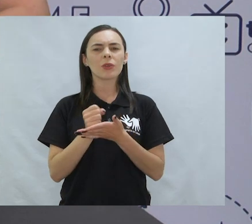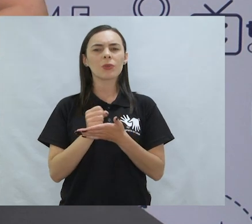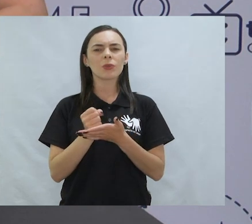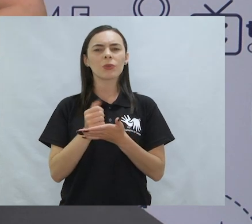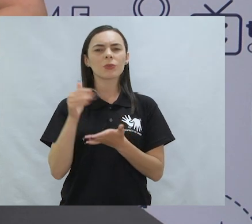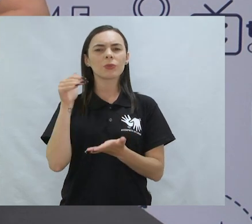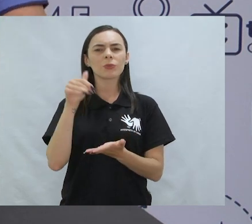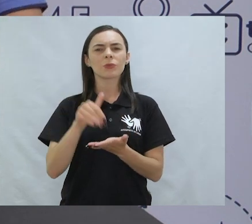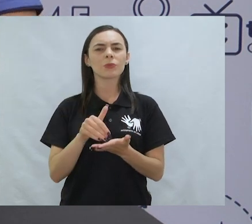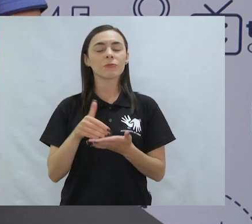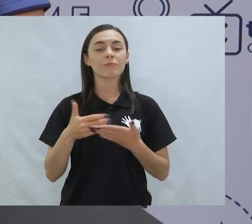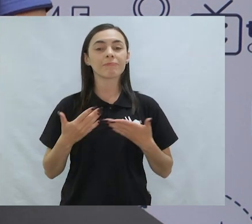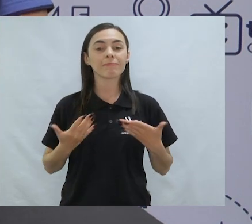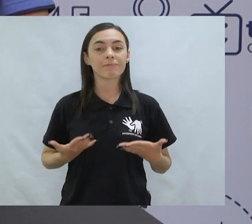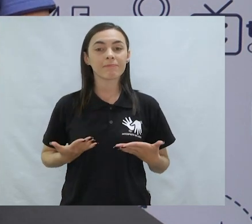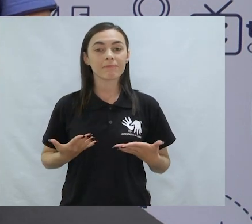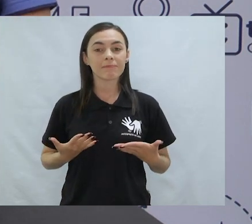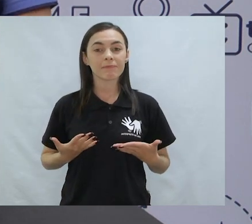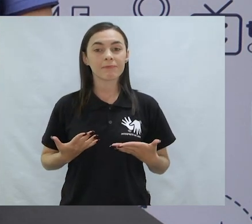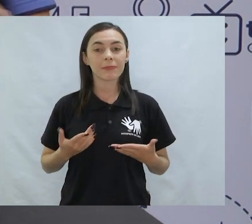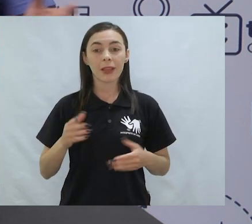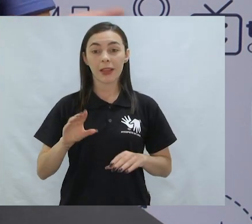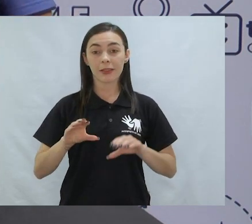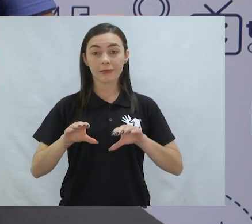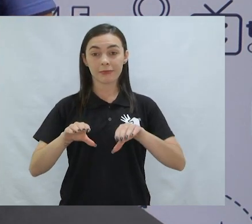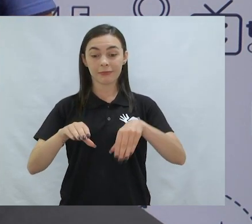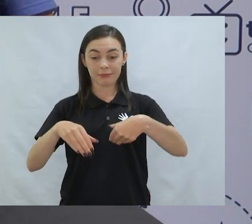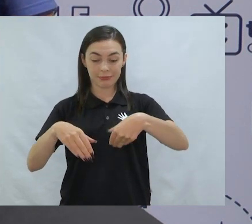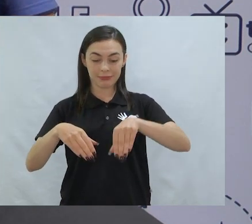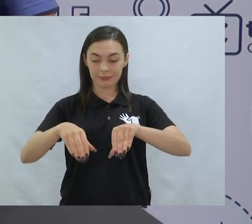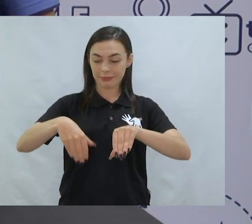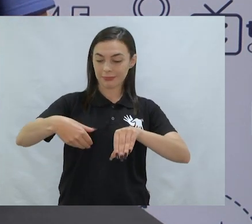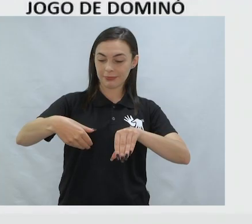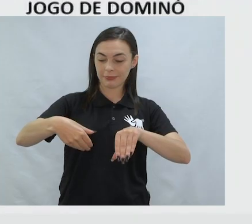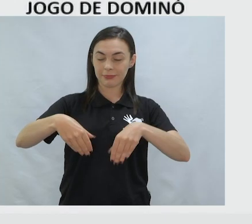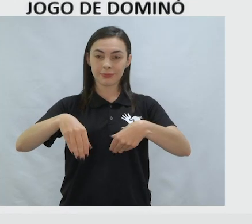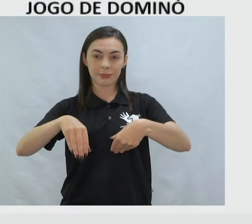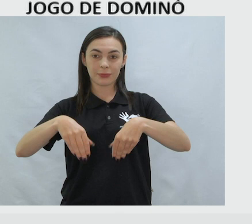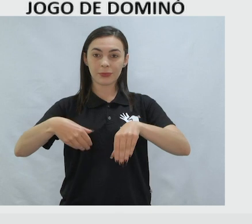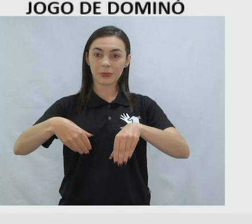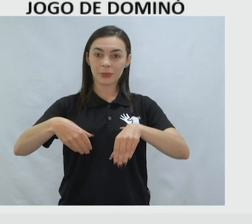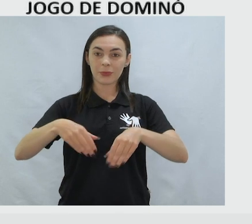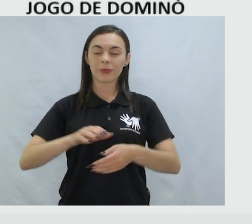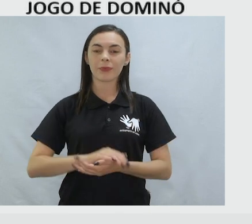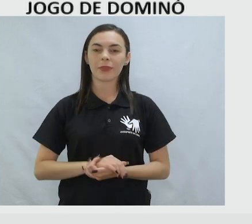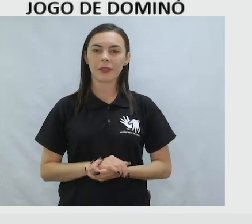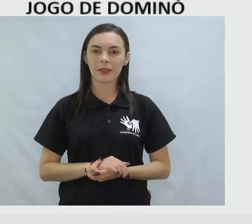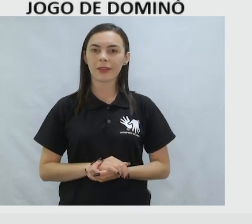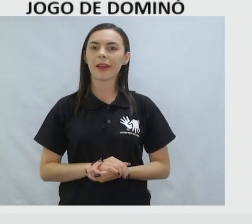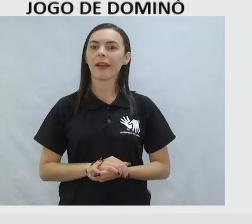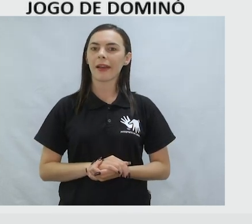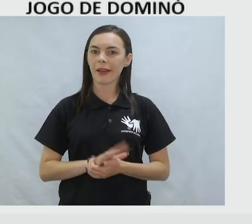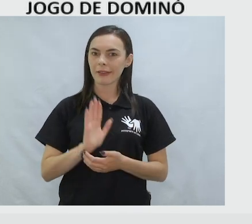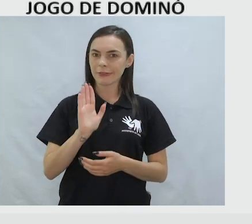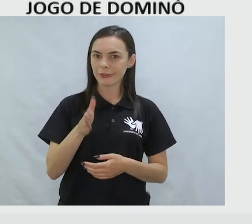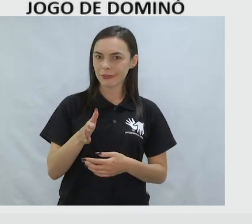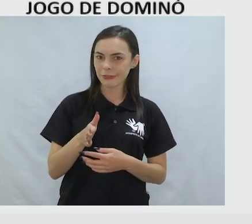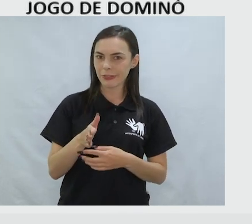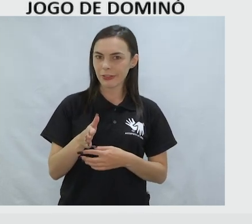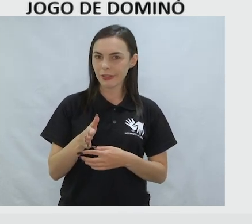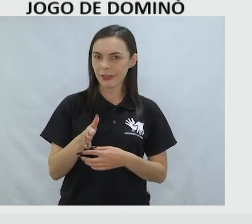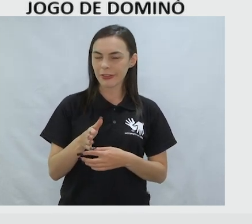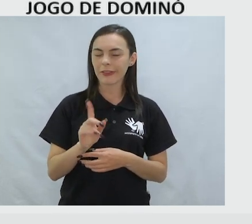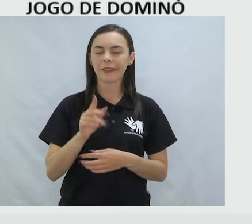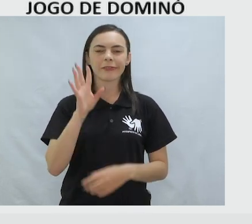um jogo. Vamos ver qual é? Jogo do dominó. Você já jogou jogo do dominó? Ah, jogo do